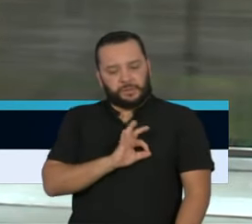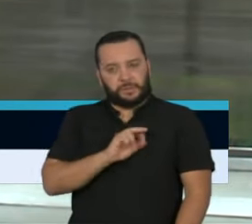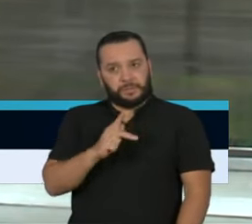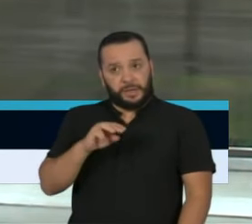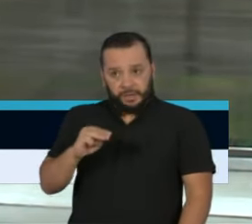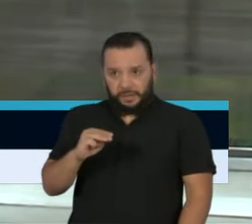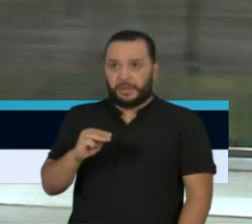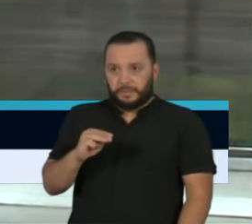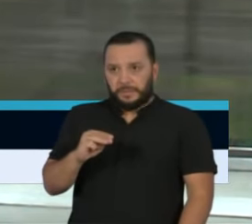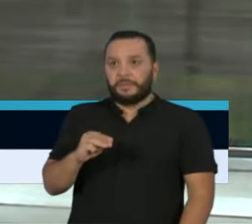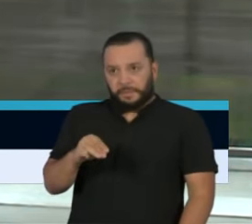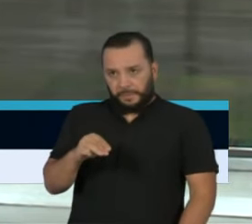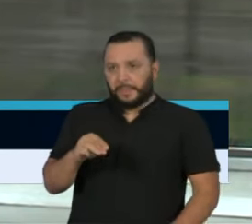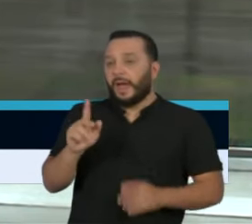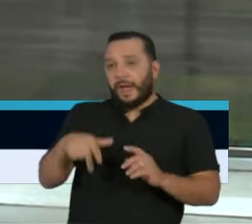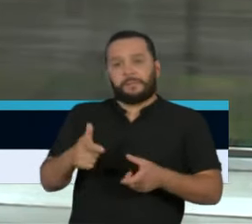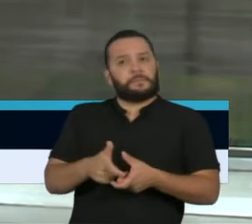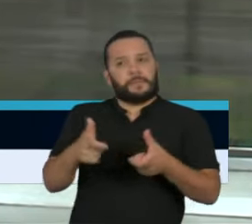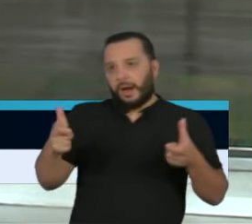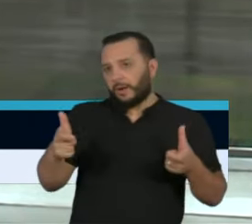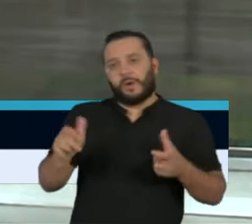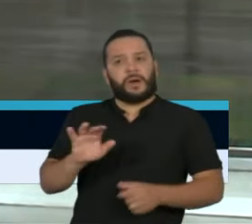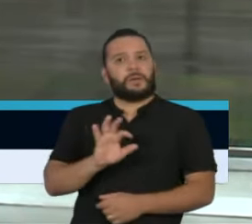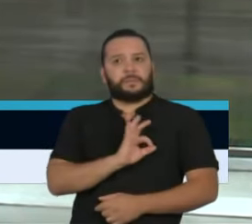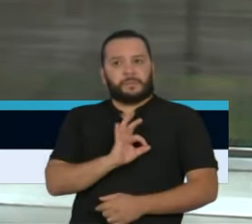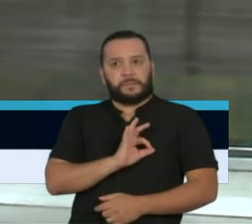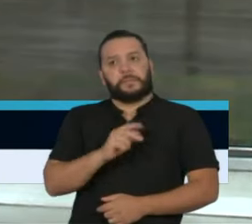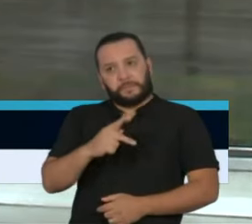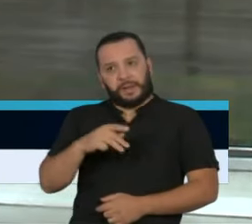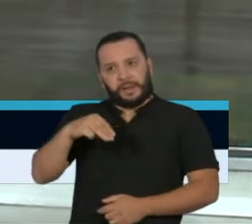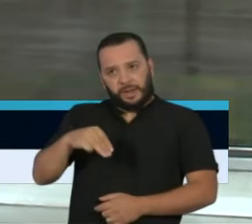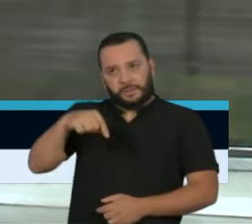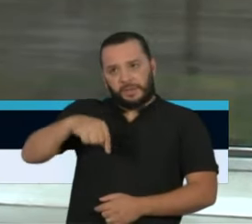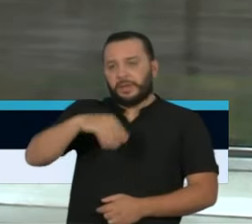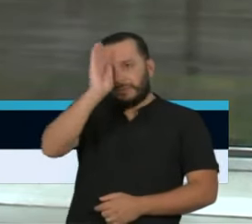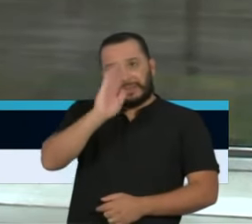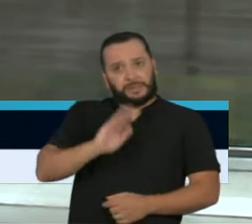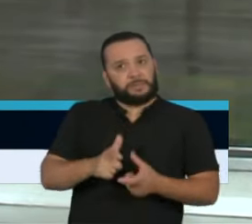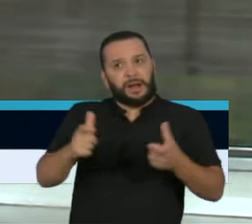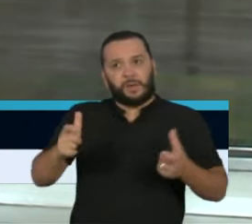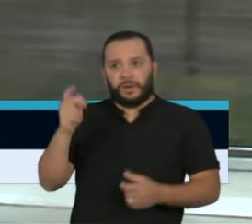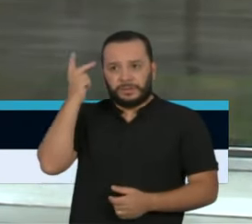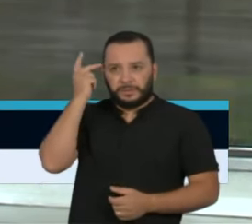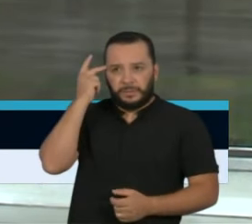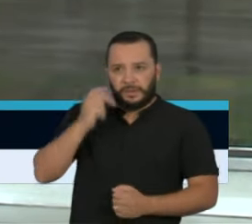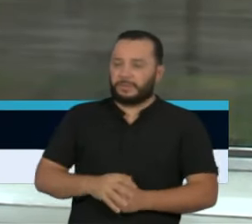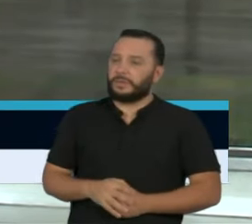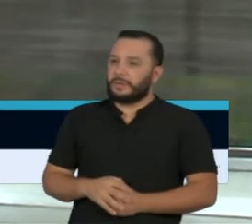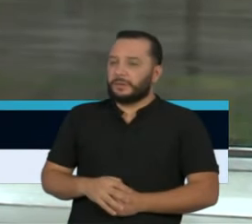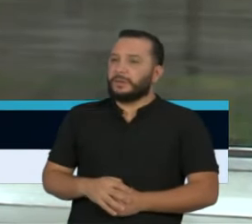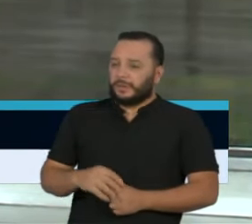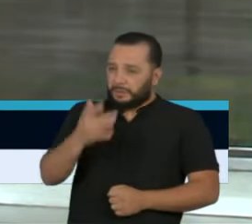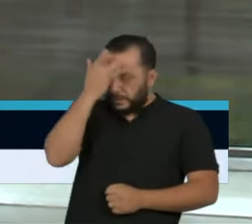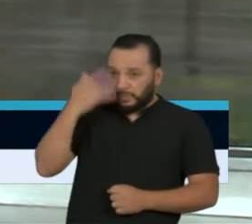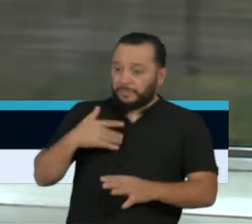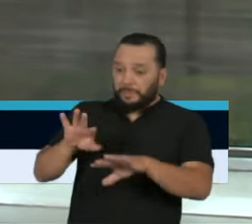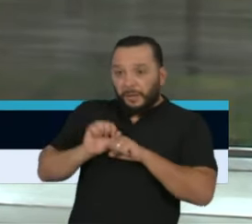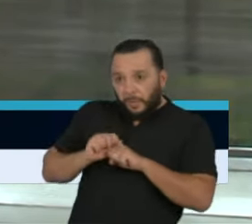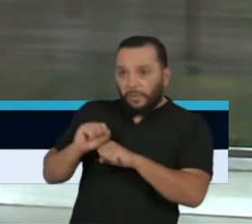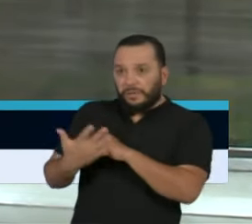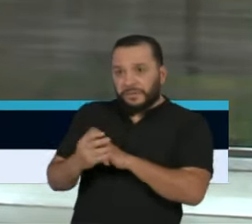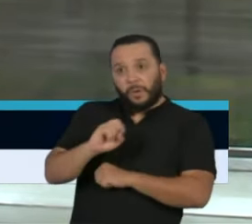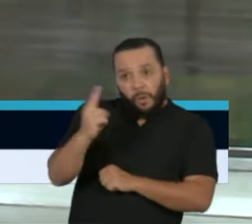compõem a maior polícia militar do país, que é a Polícia Militar de São Paulo. E dentro daqueles que estão diagnosticados ou com suspeita,